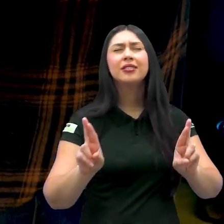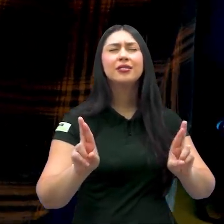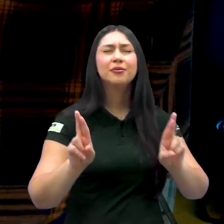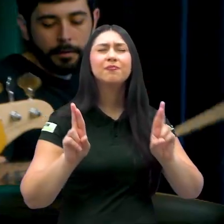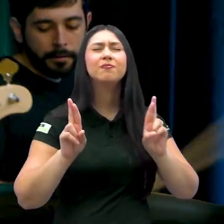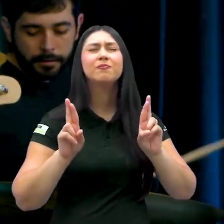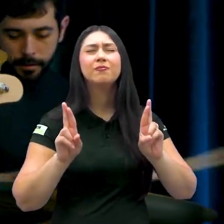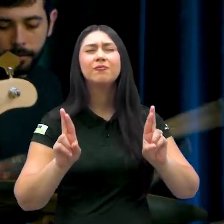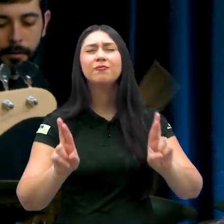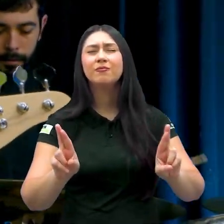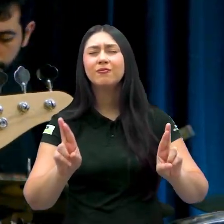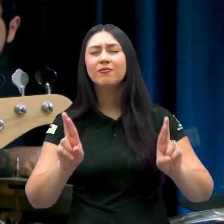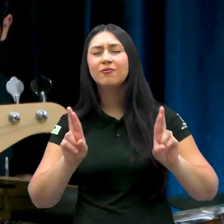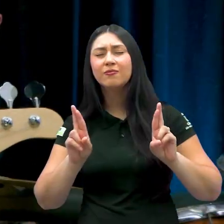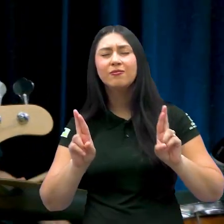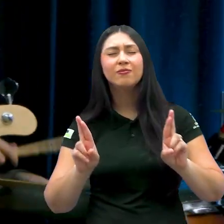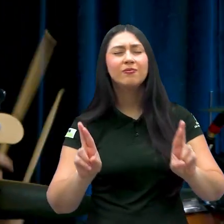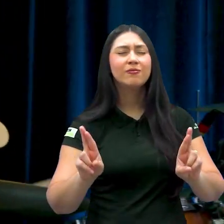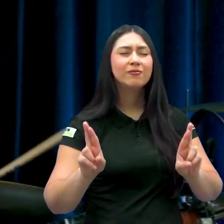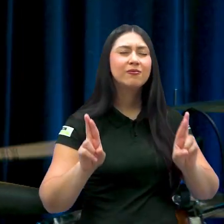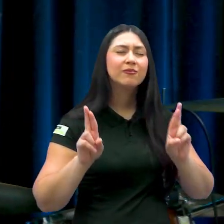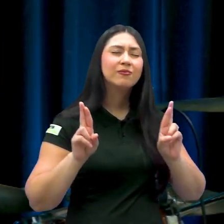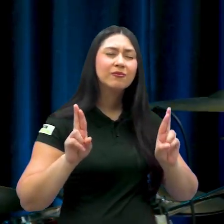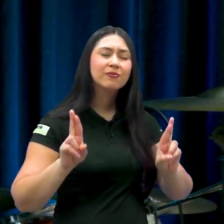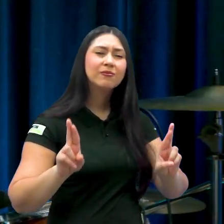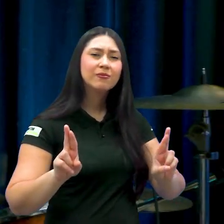a luz.